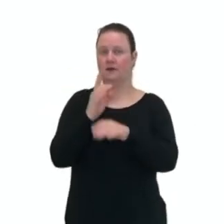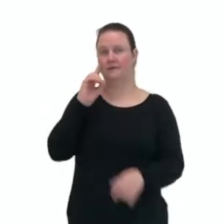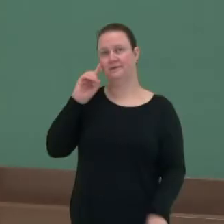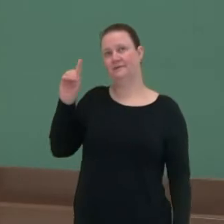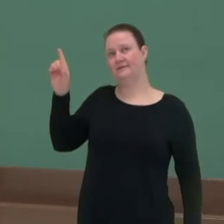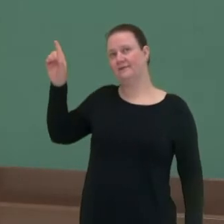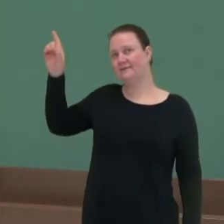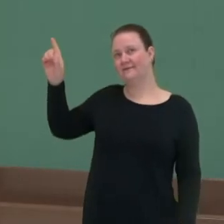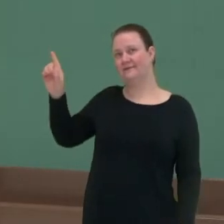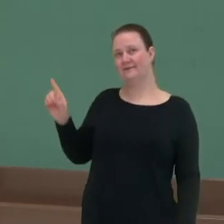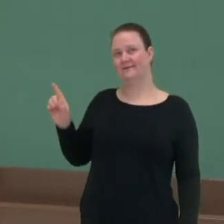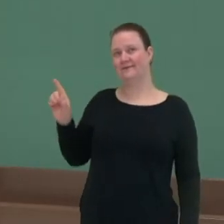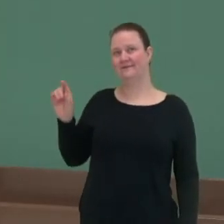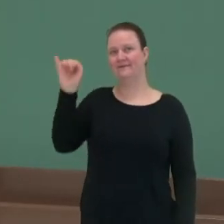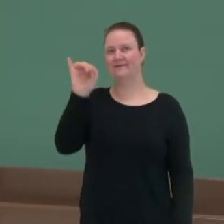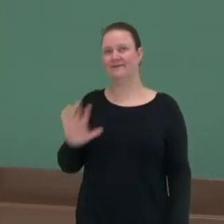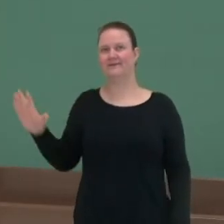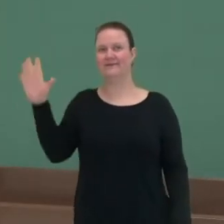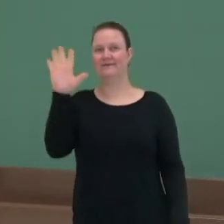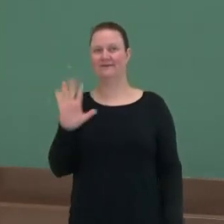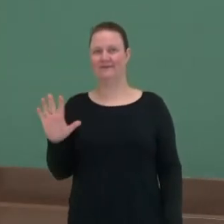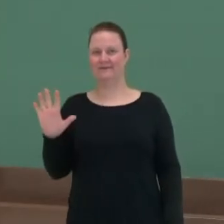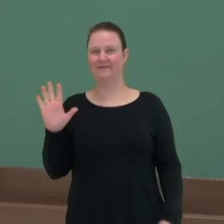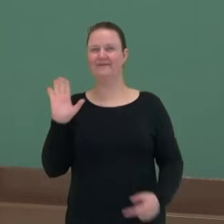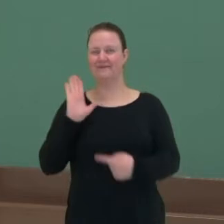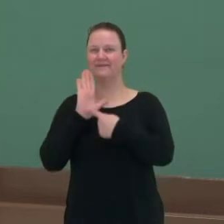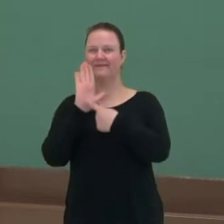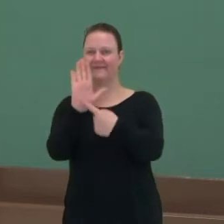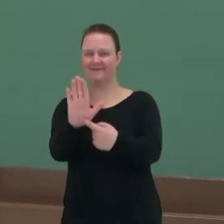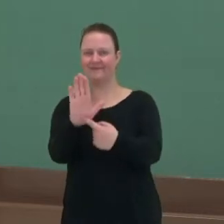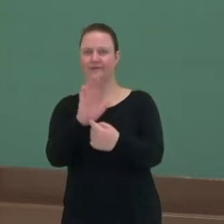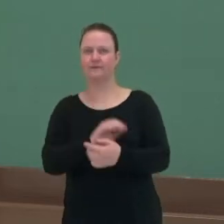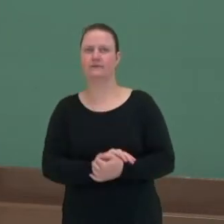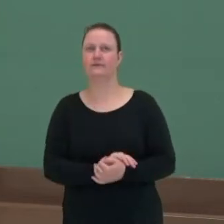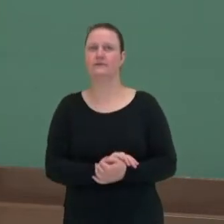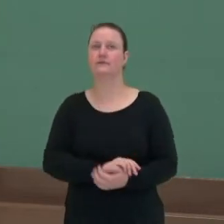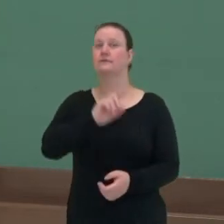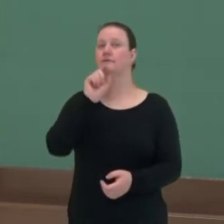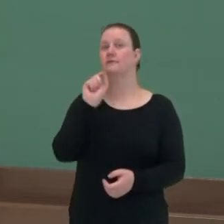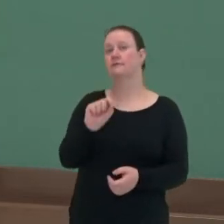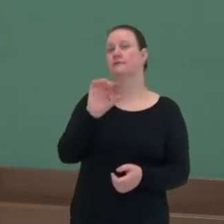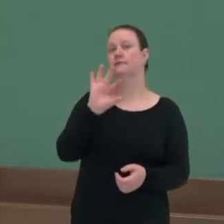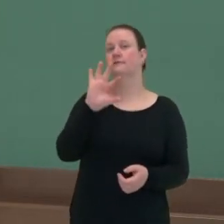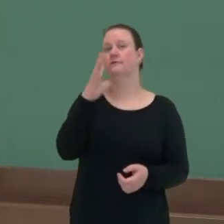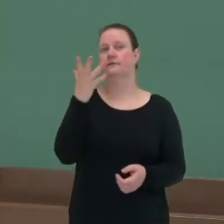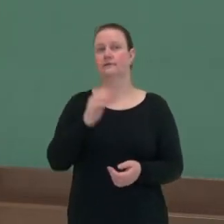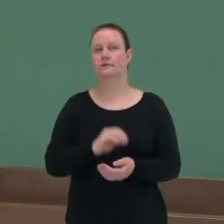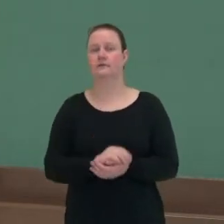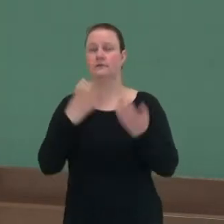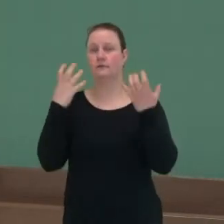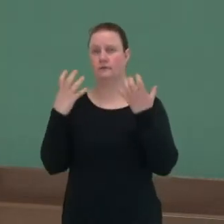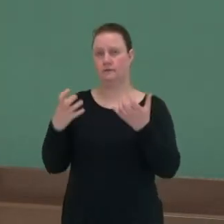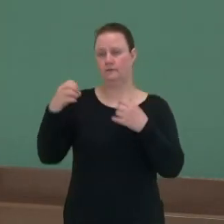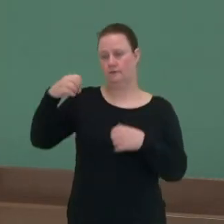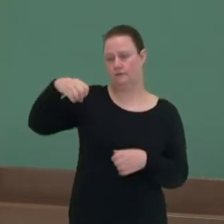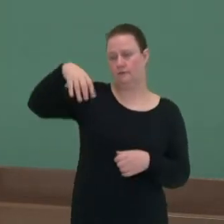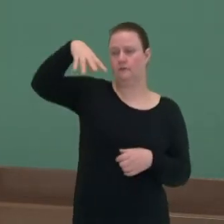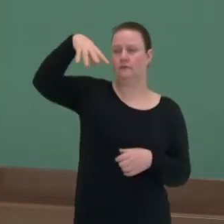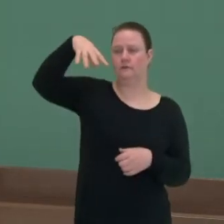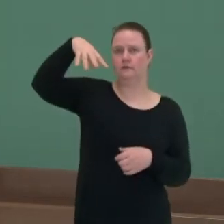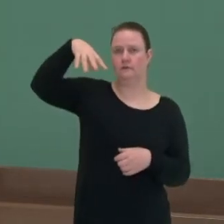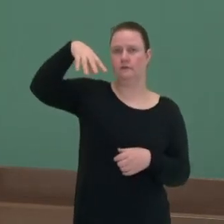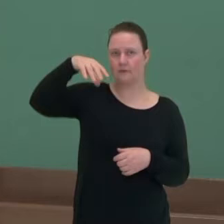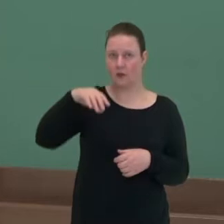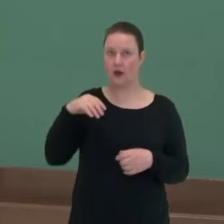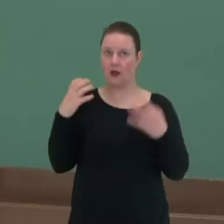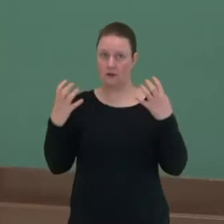fonte. E aqui nós temos uma imagem. Nesse caso, nós queremos acender a lâmpada, que é uma situação muito comum